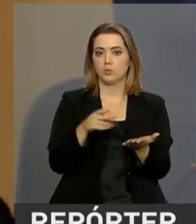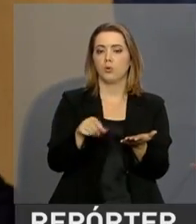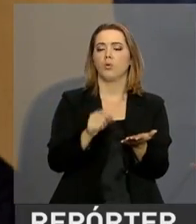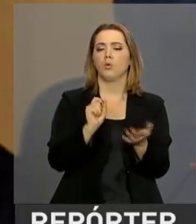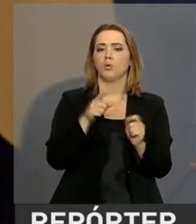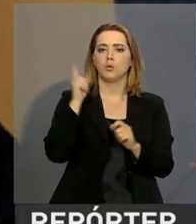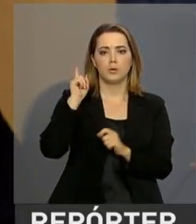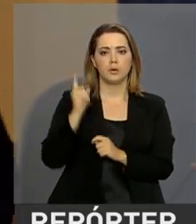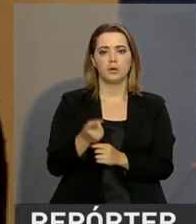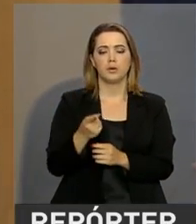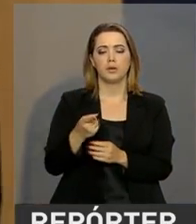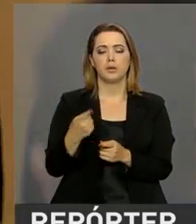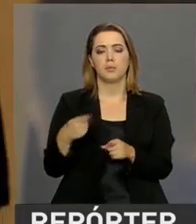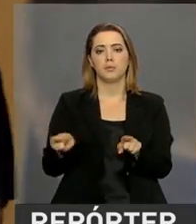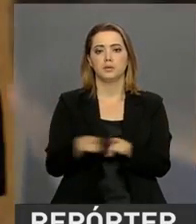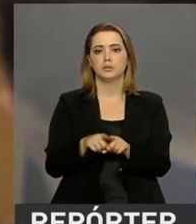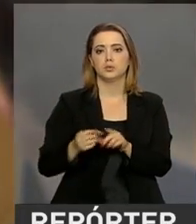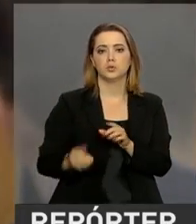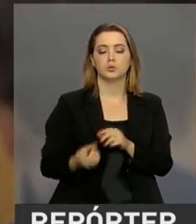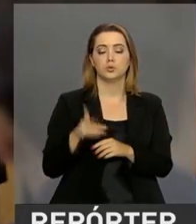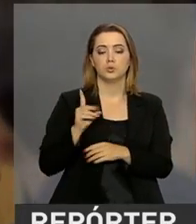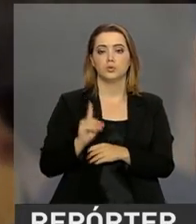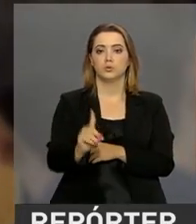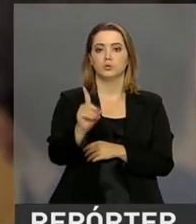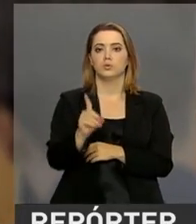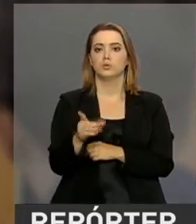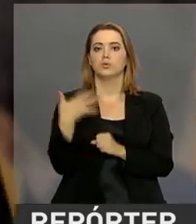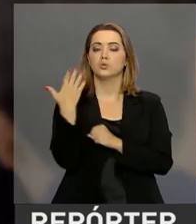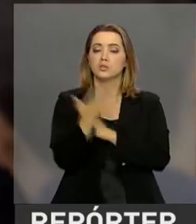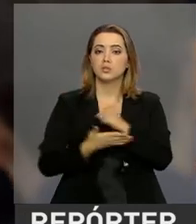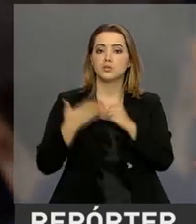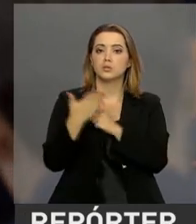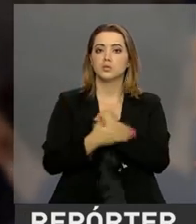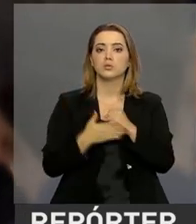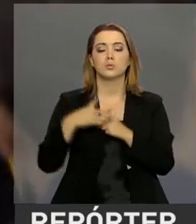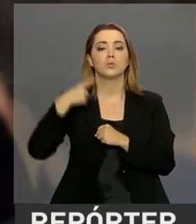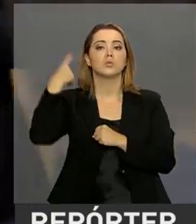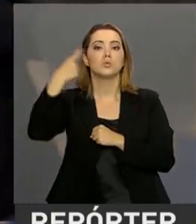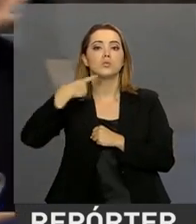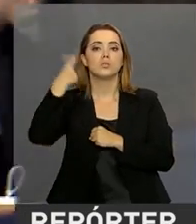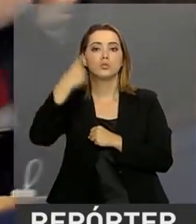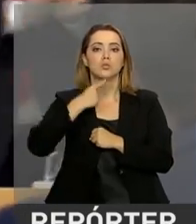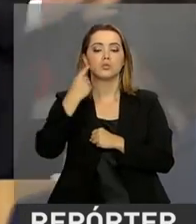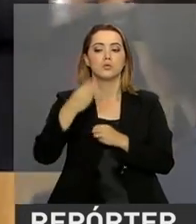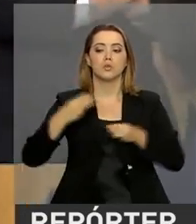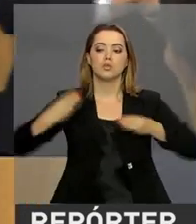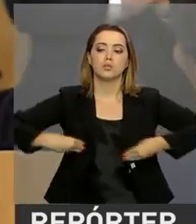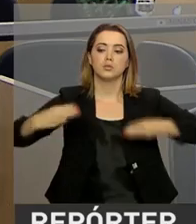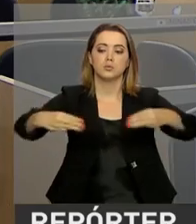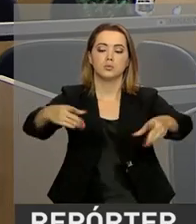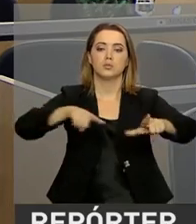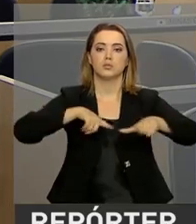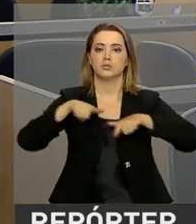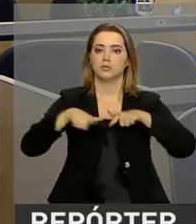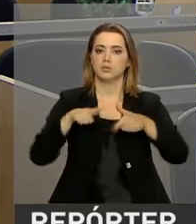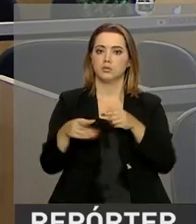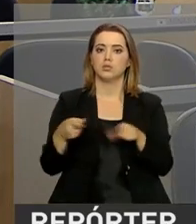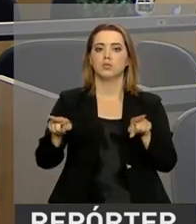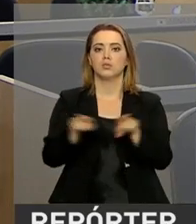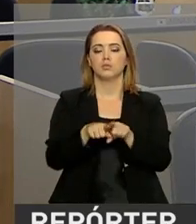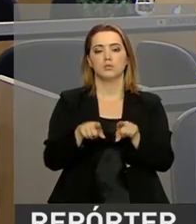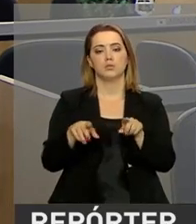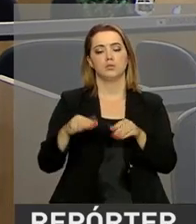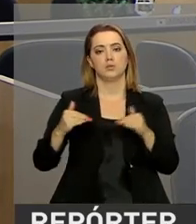reafirma as garantias fundamentais para o exercício da advocacia no âmbito do ministério e nas superintendências